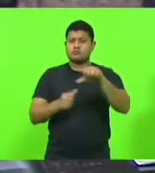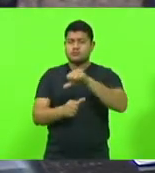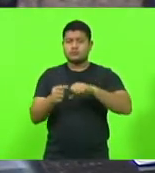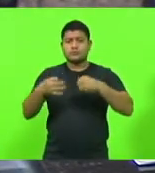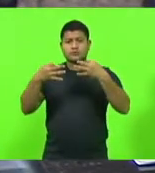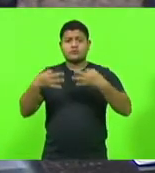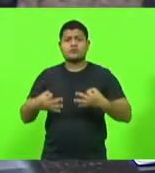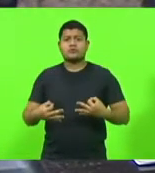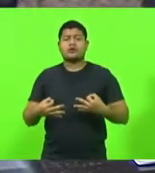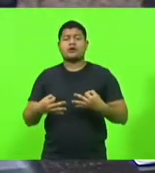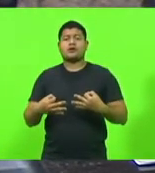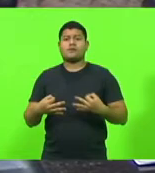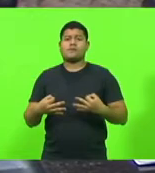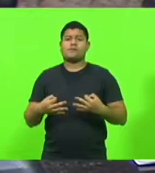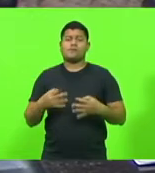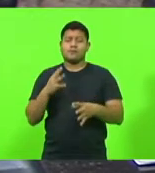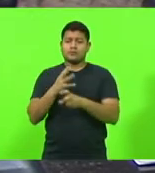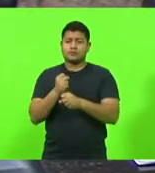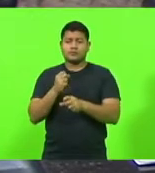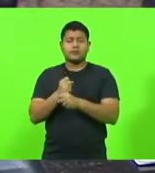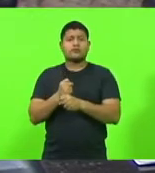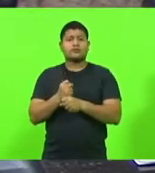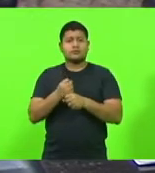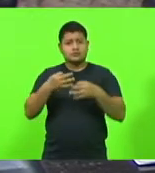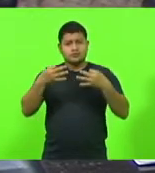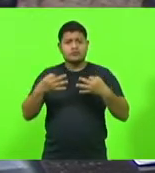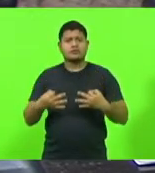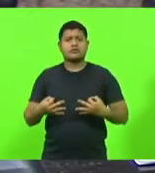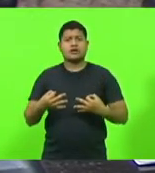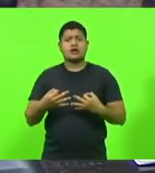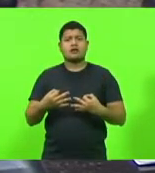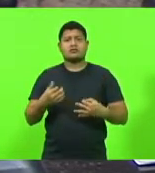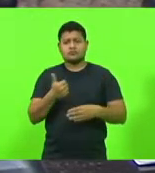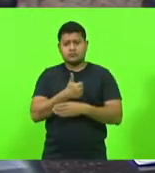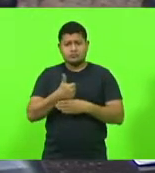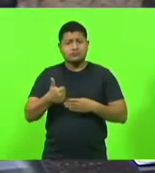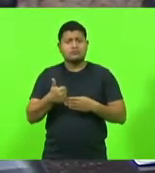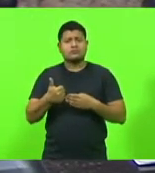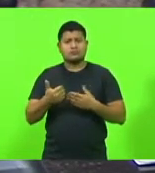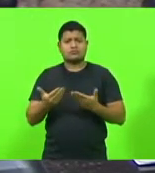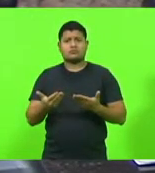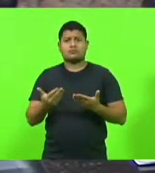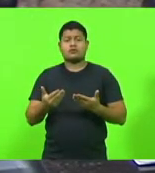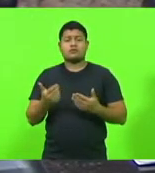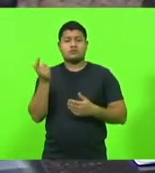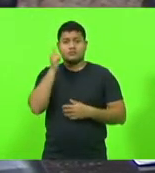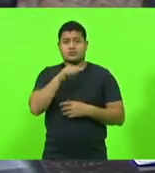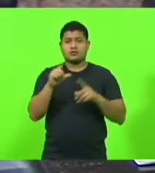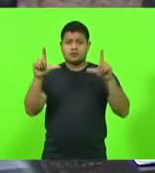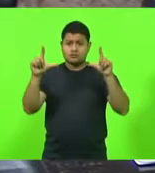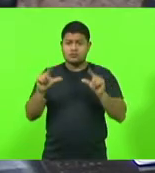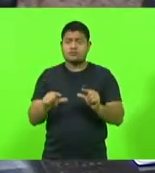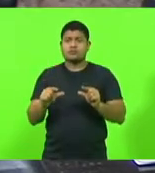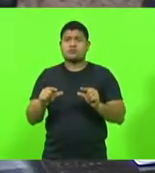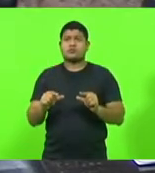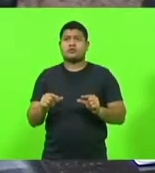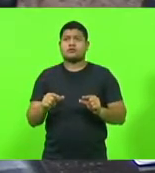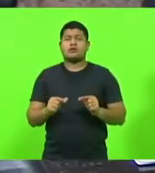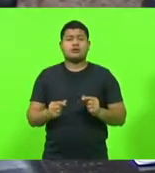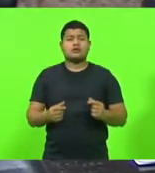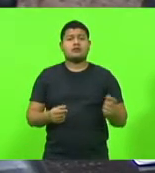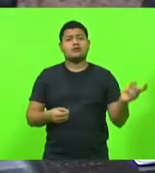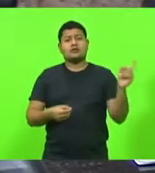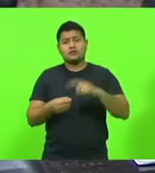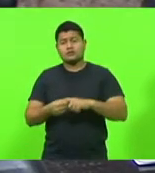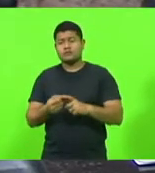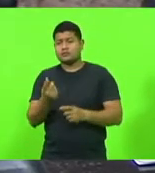o cálculo e ali poder, de alguma forma, baixar também e deixar um pouco do dinheiro no